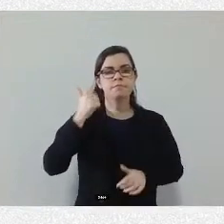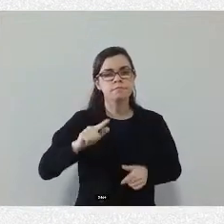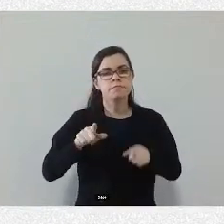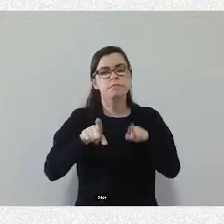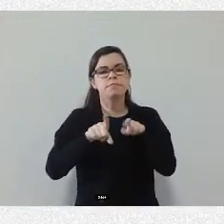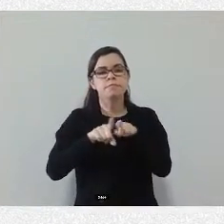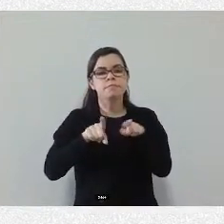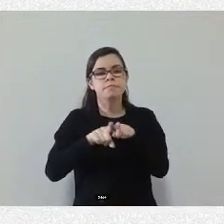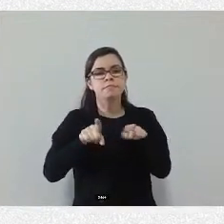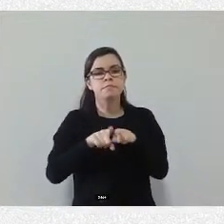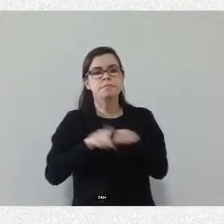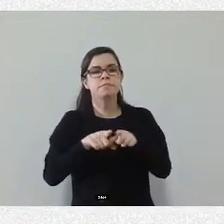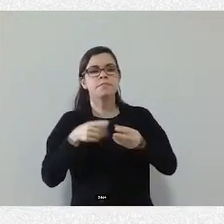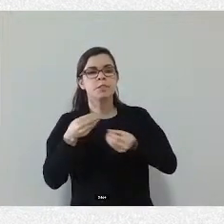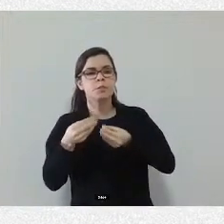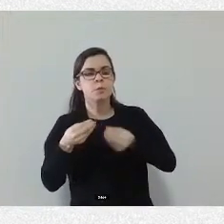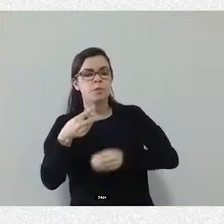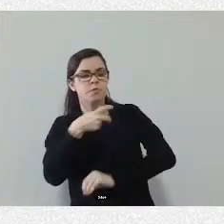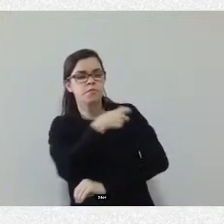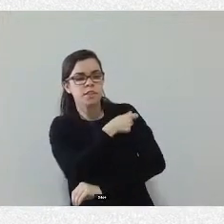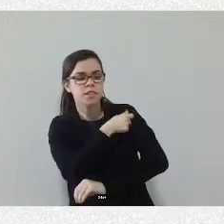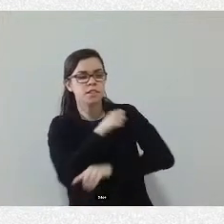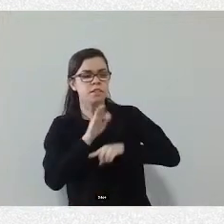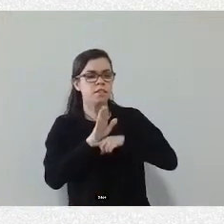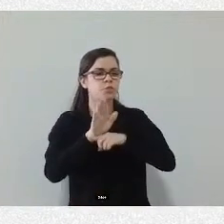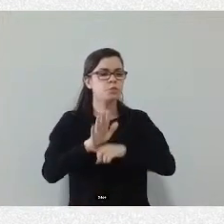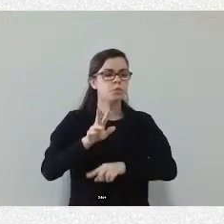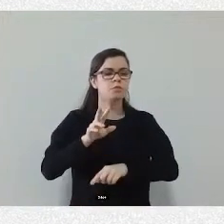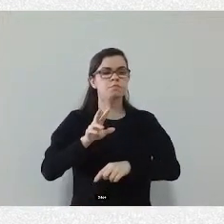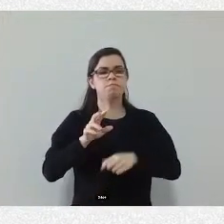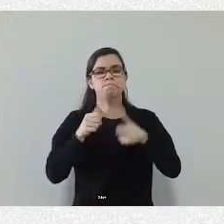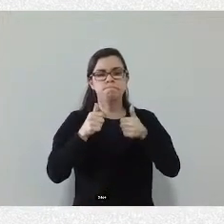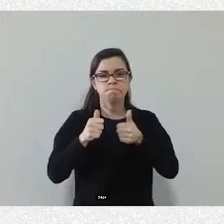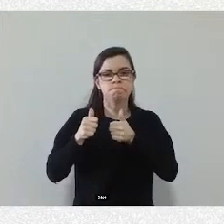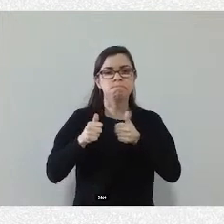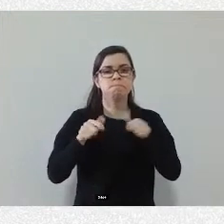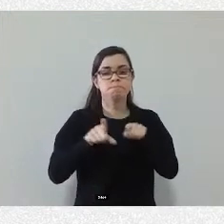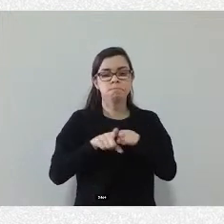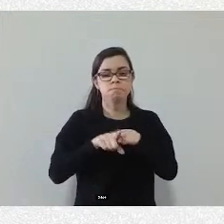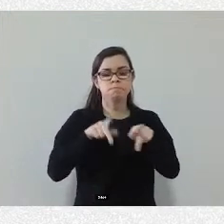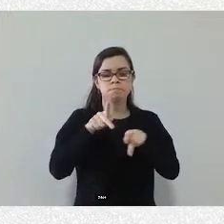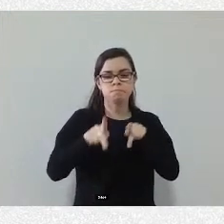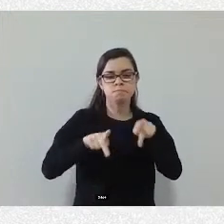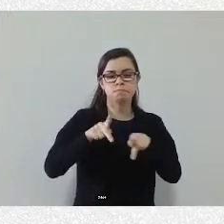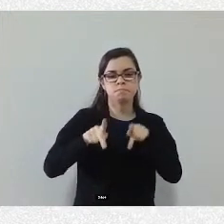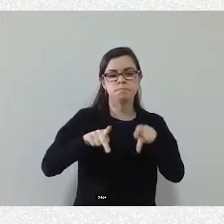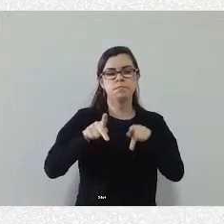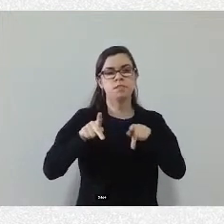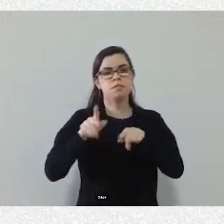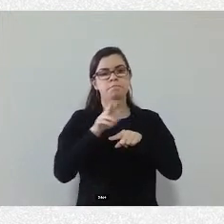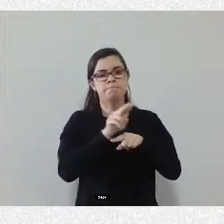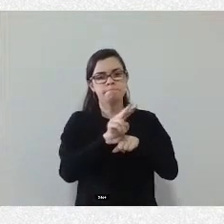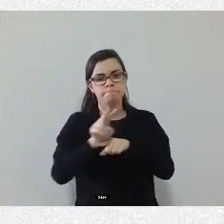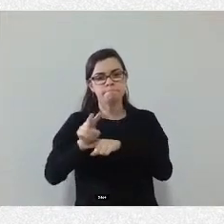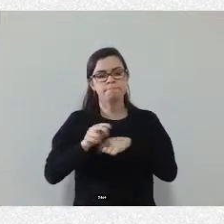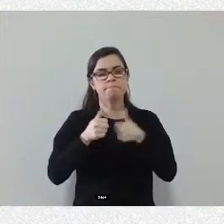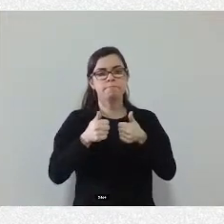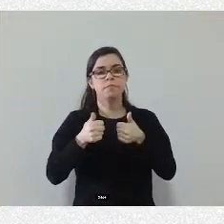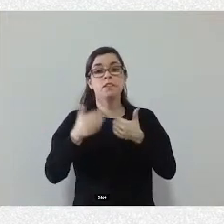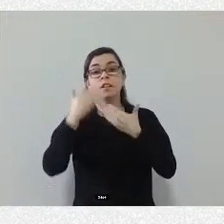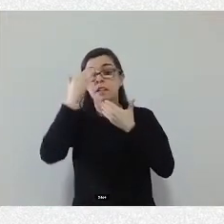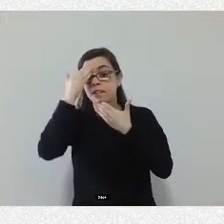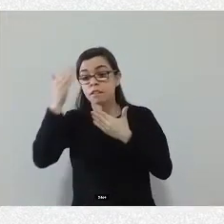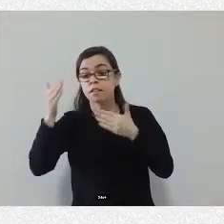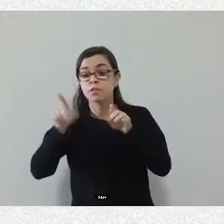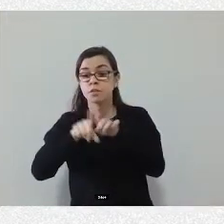compreender como isso evolui numa população. Eu agradeço as palavras do professor Regis, que me ajudou bastante no que eu vou colocar